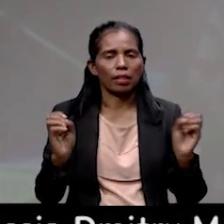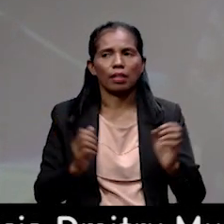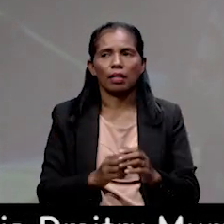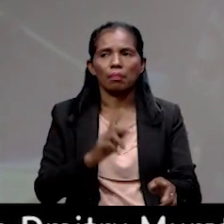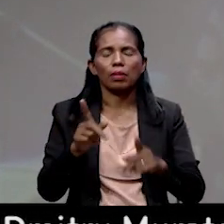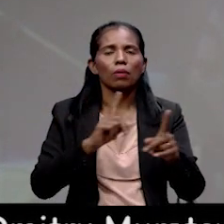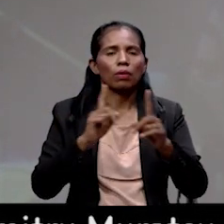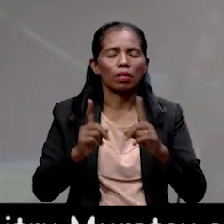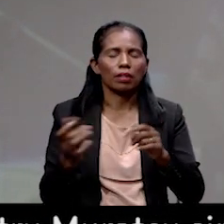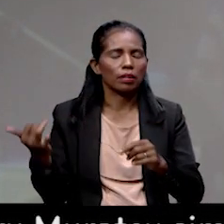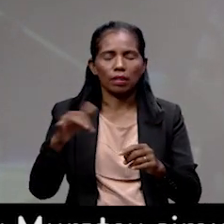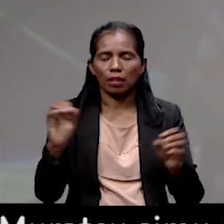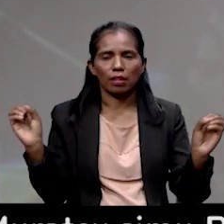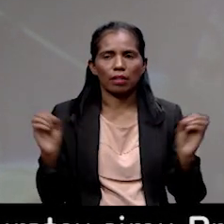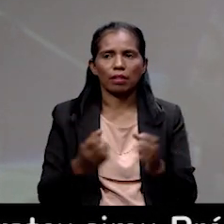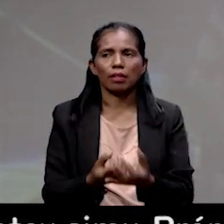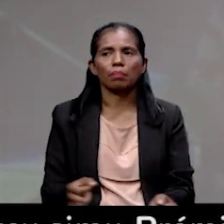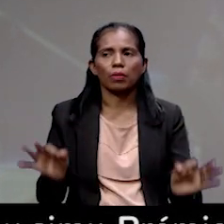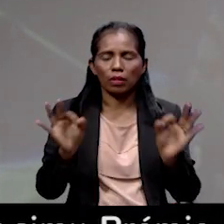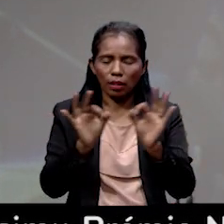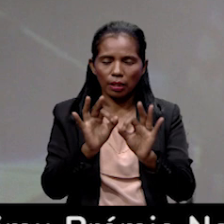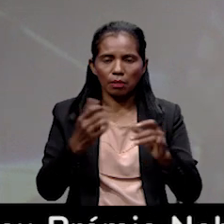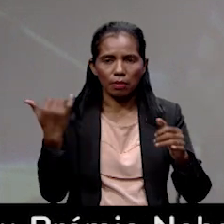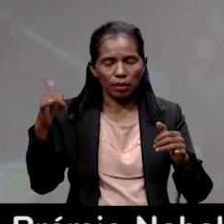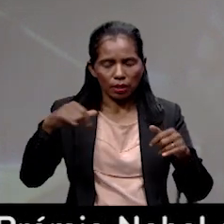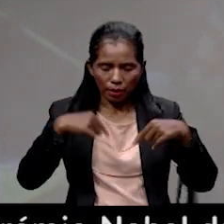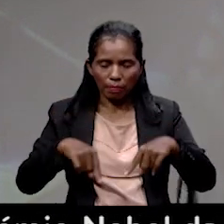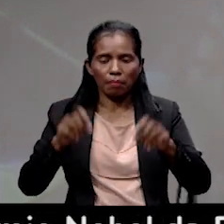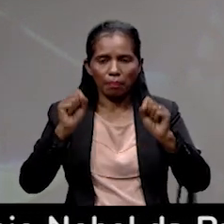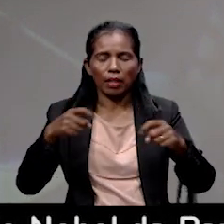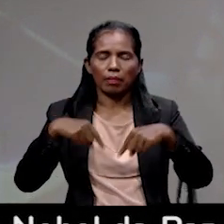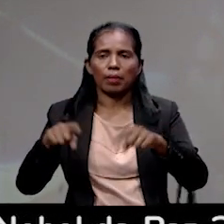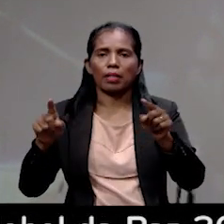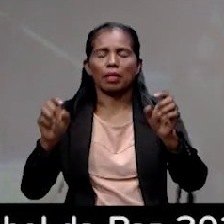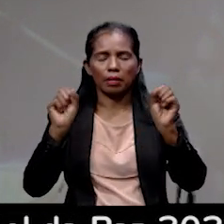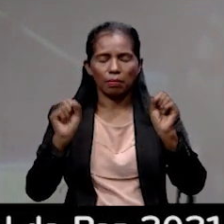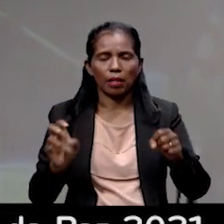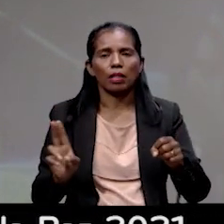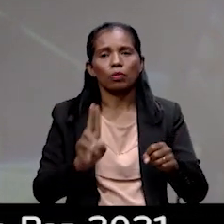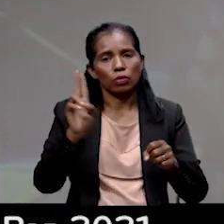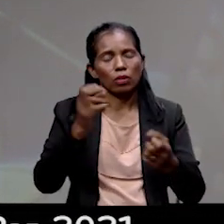tu culimos, mas Sira lá importa. Importante é mais Sira batidone. Para execução nemas bele sai tuan.